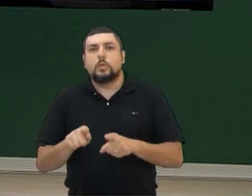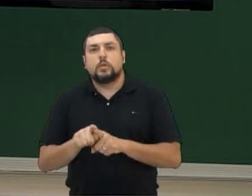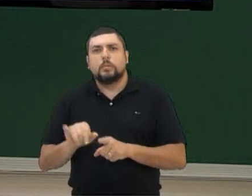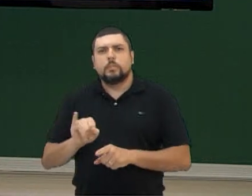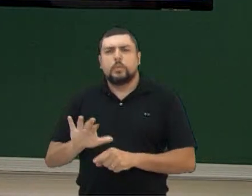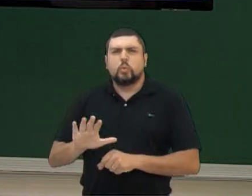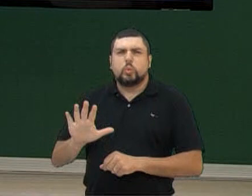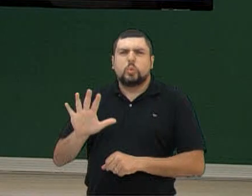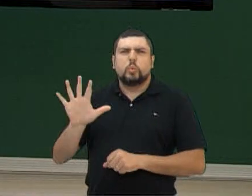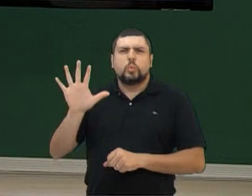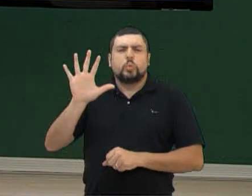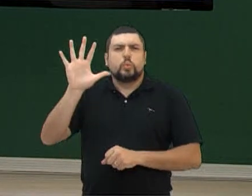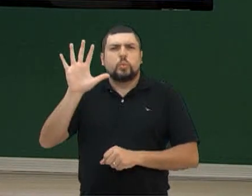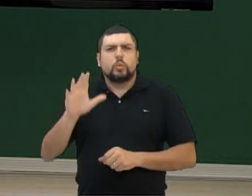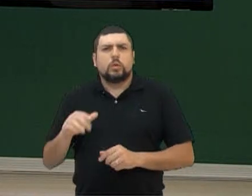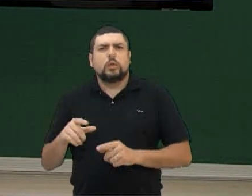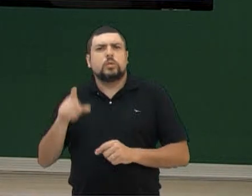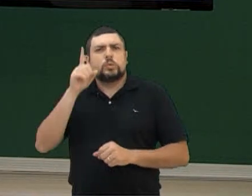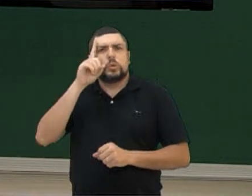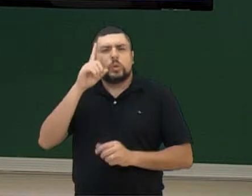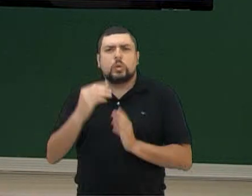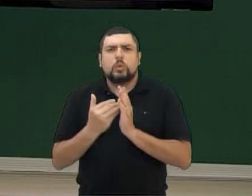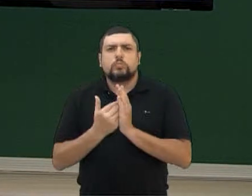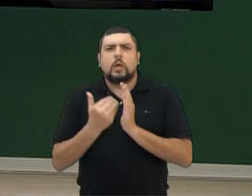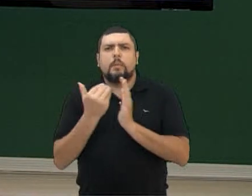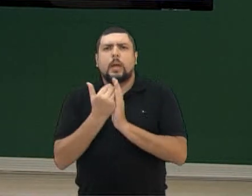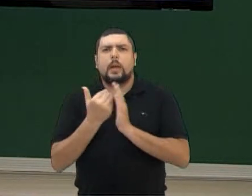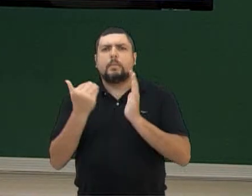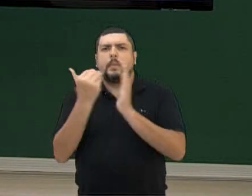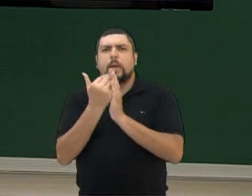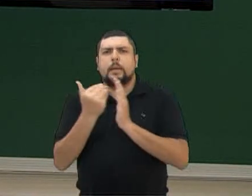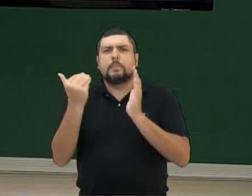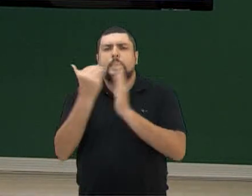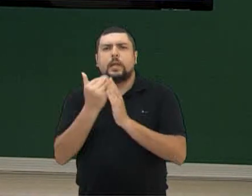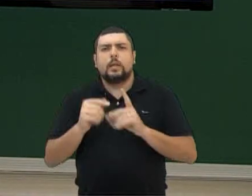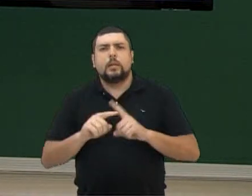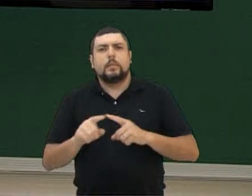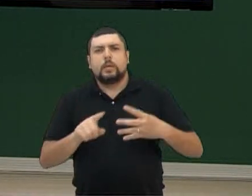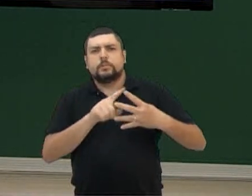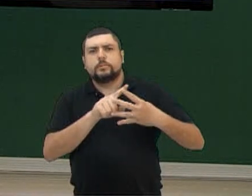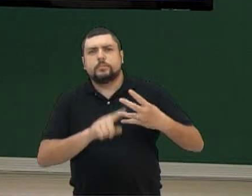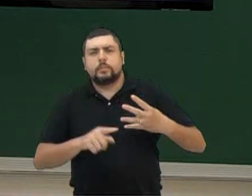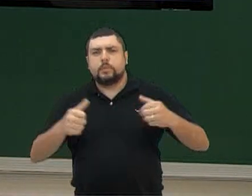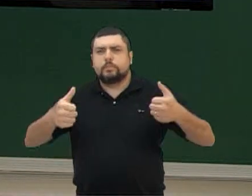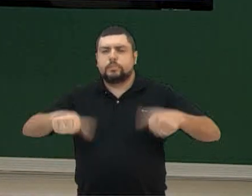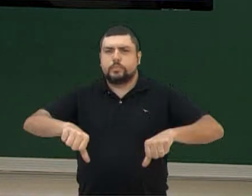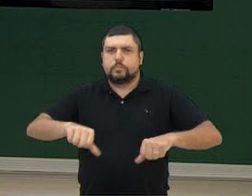muito alto e que crescia cada vez mais, mas todos esses planos acabaram fracassando.